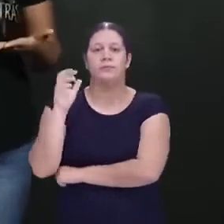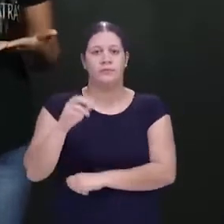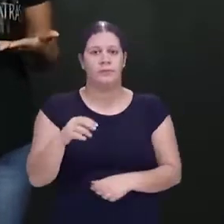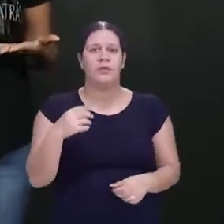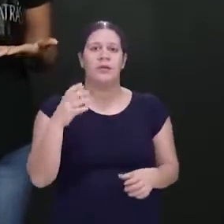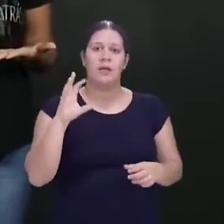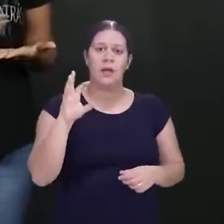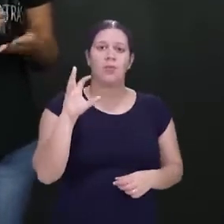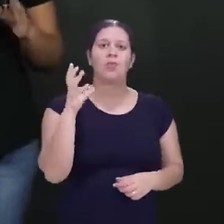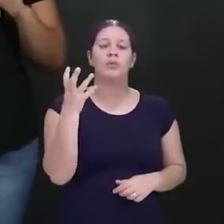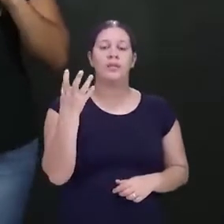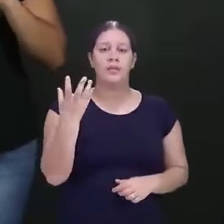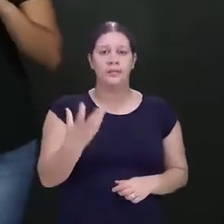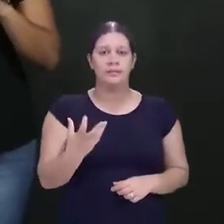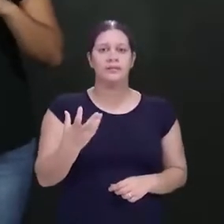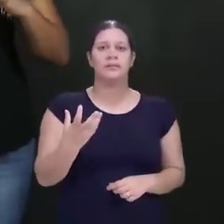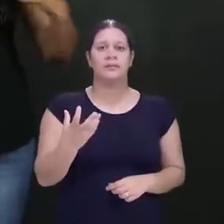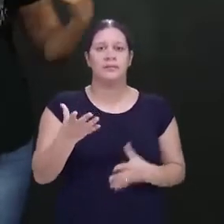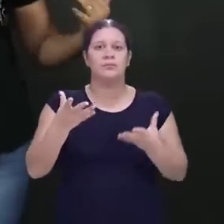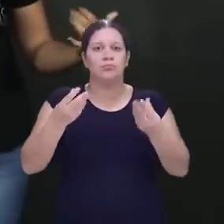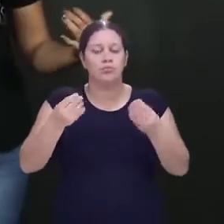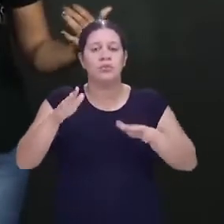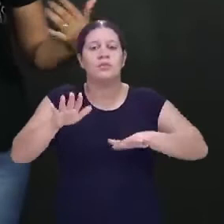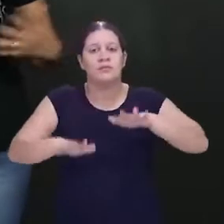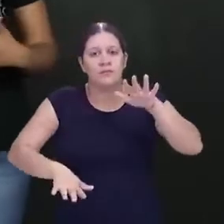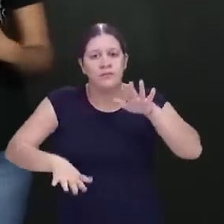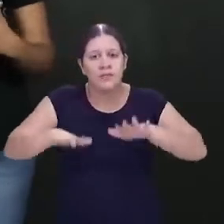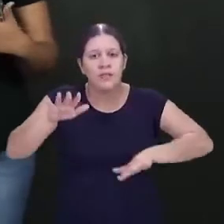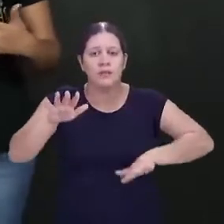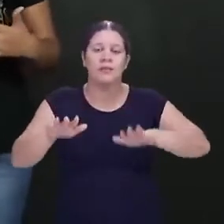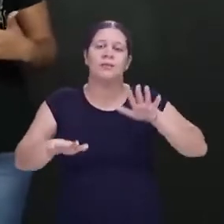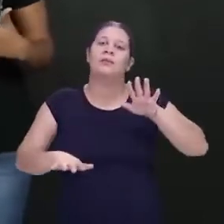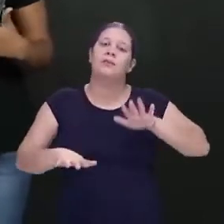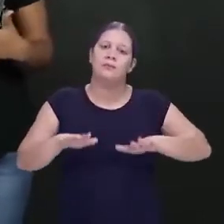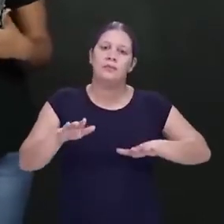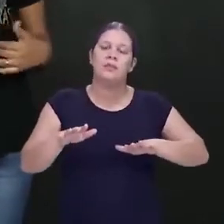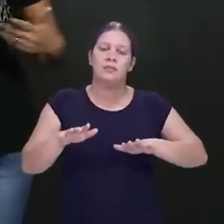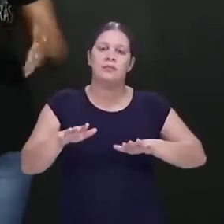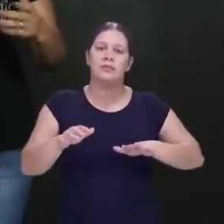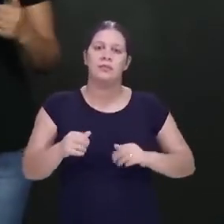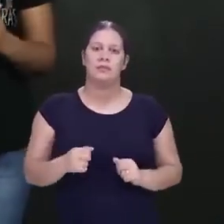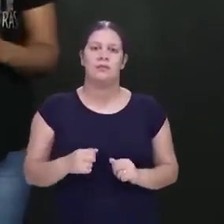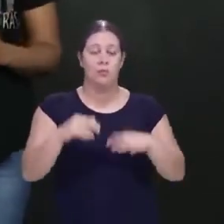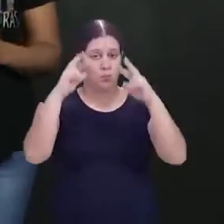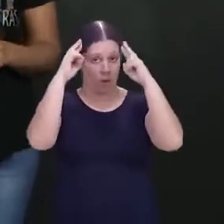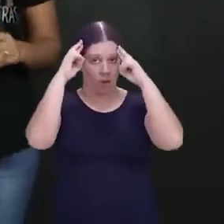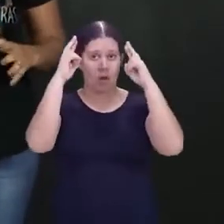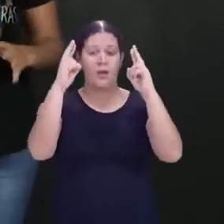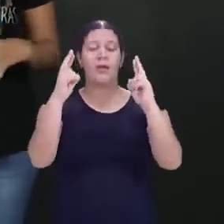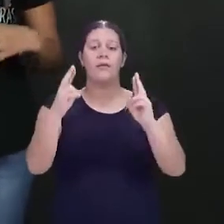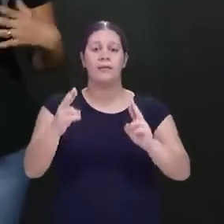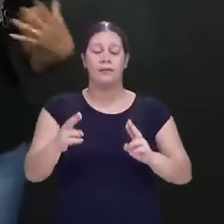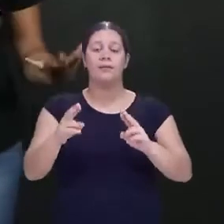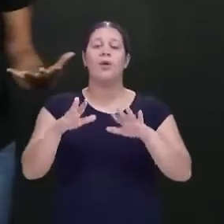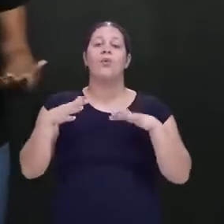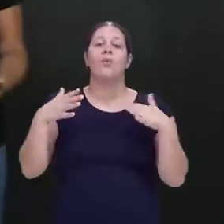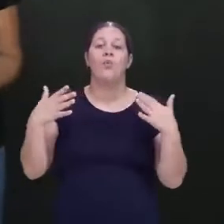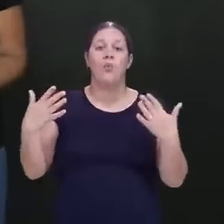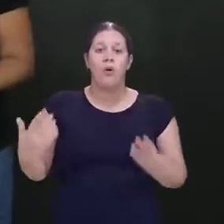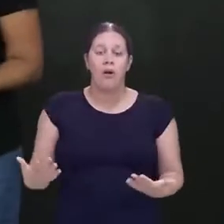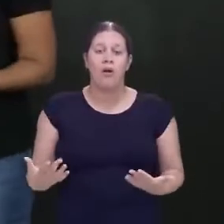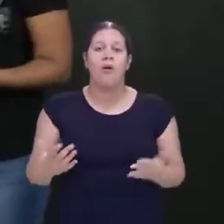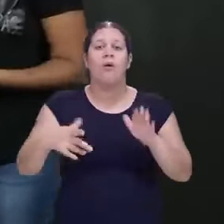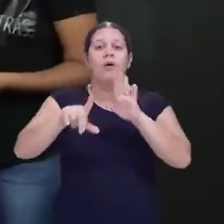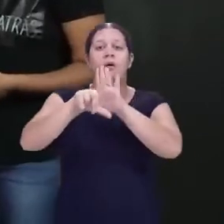algo que acontece, que foi observado muitas vezes na natureza, que ele mantém um padrão, por isso que eu chamo de lei. E quais são as leis